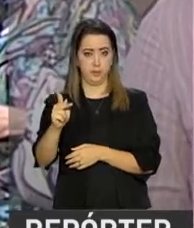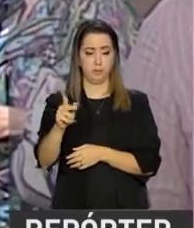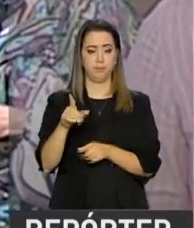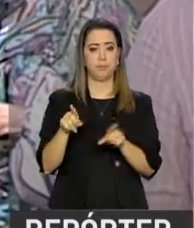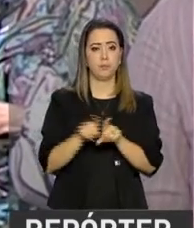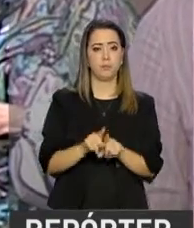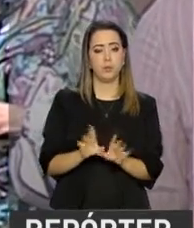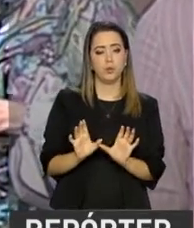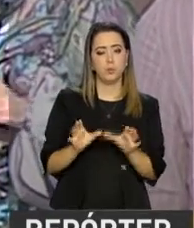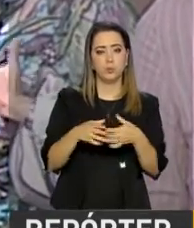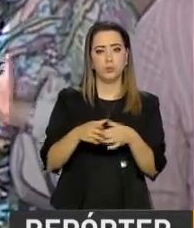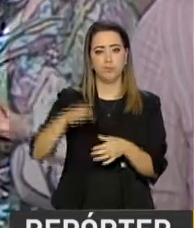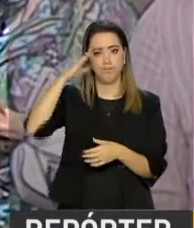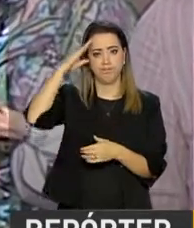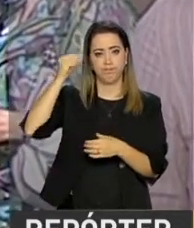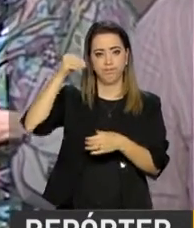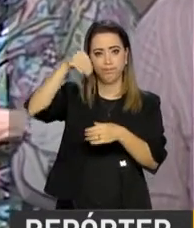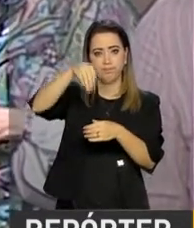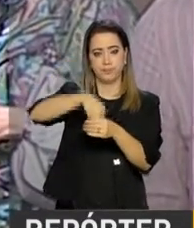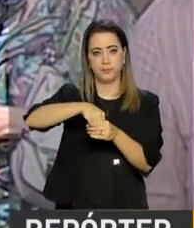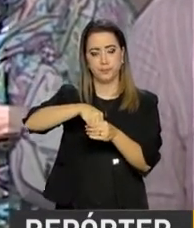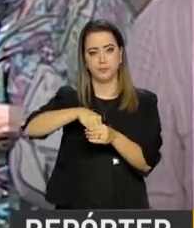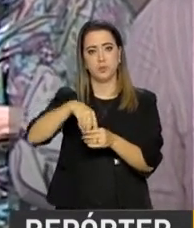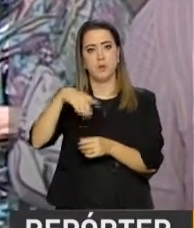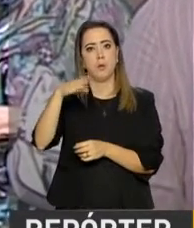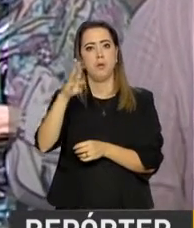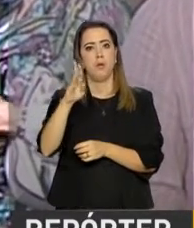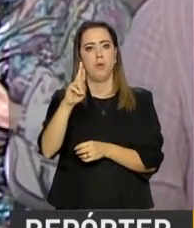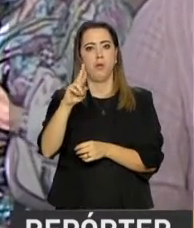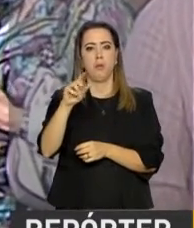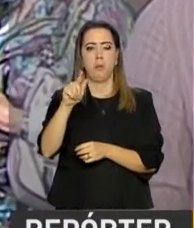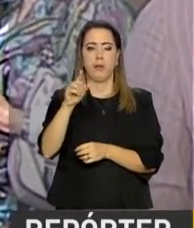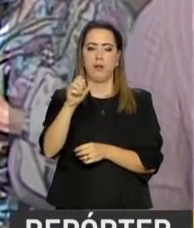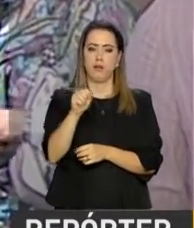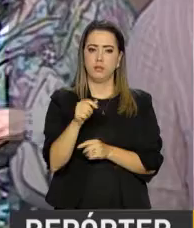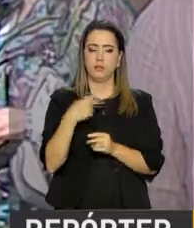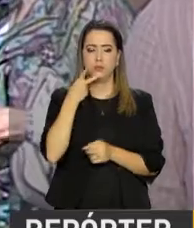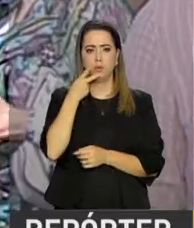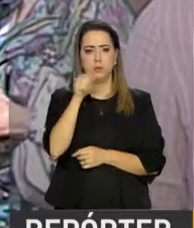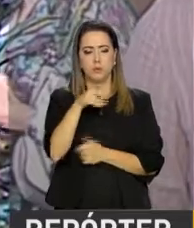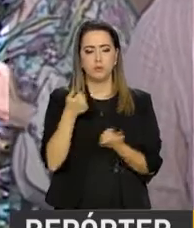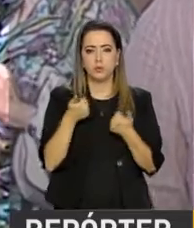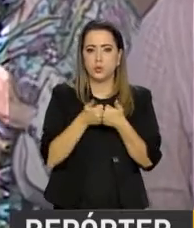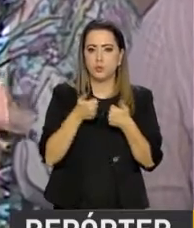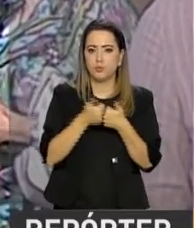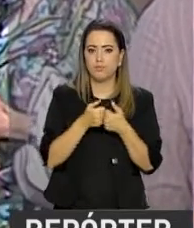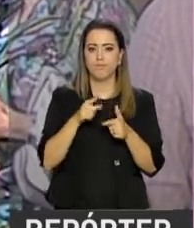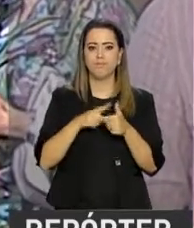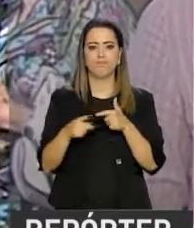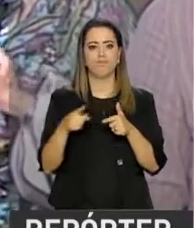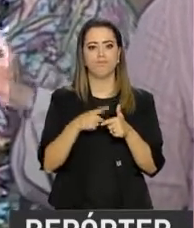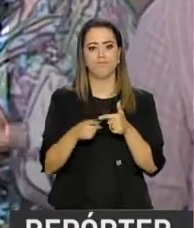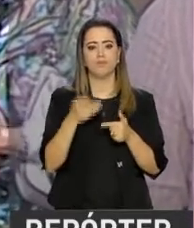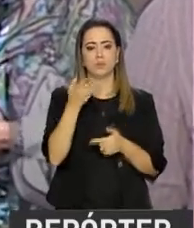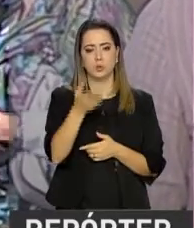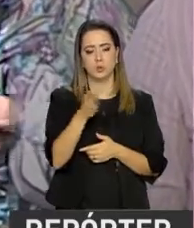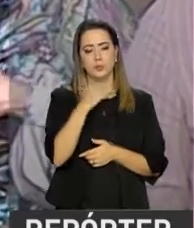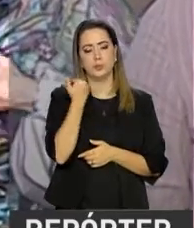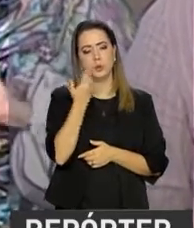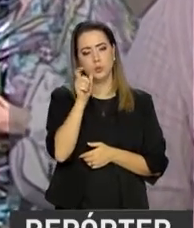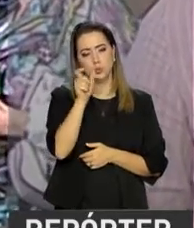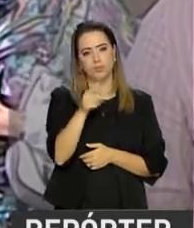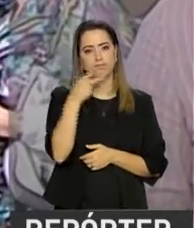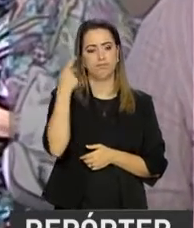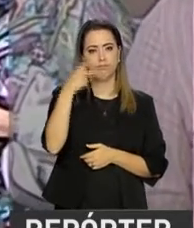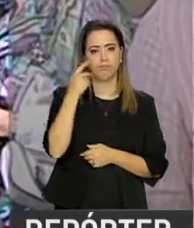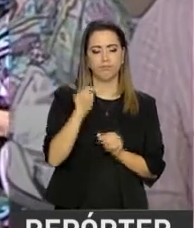Braga Neto. O ministro Raul Jungmann afirmou que vai acompanhar pessoalmente o caso, que as investigações vão ficar